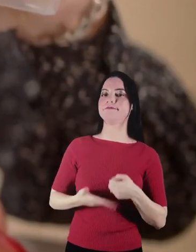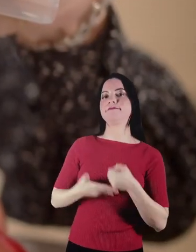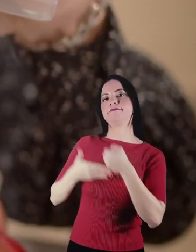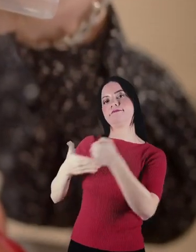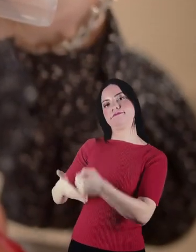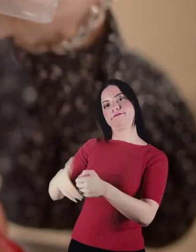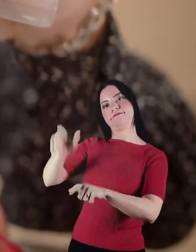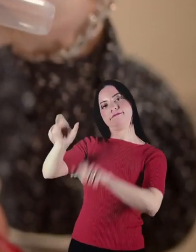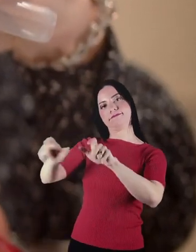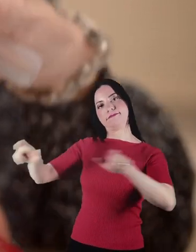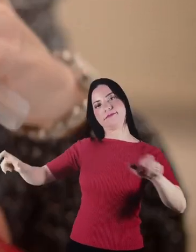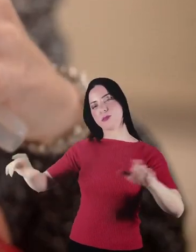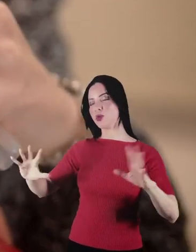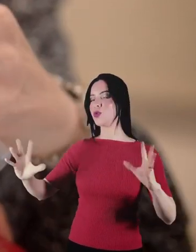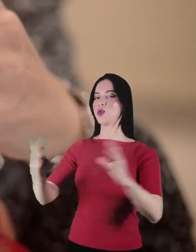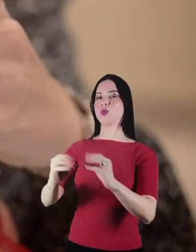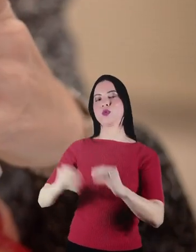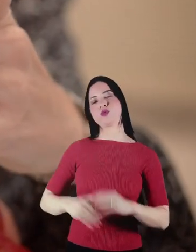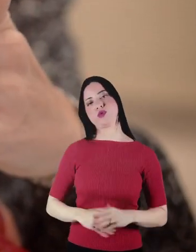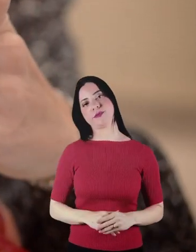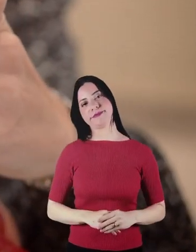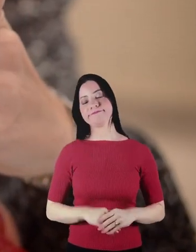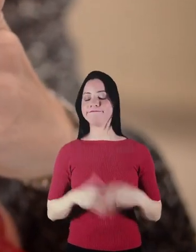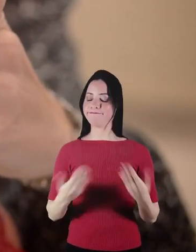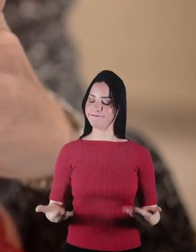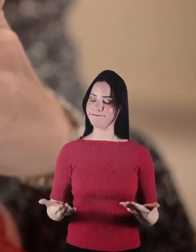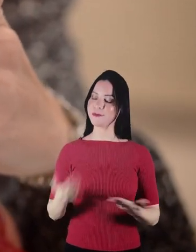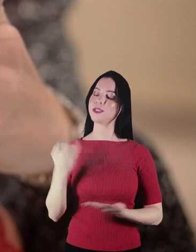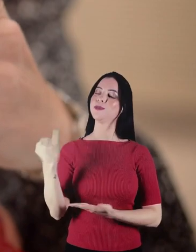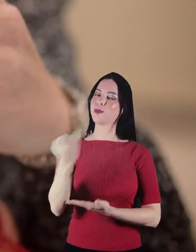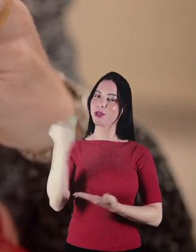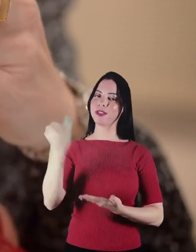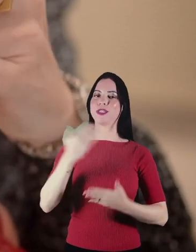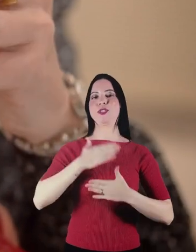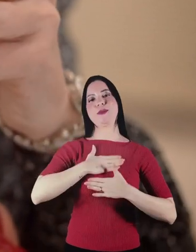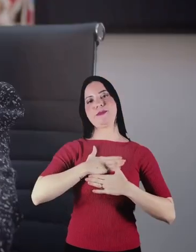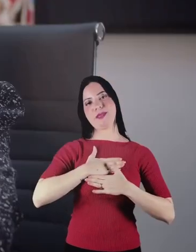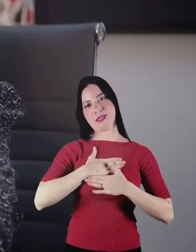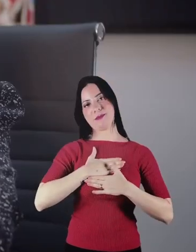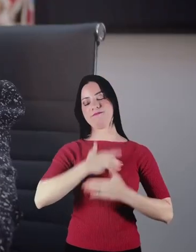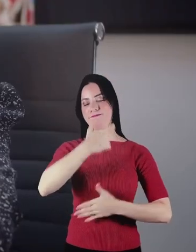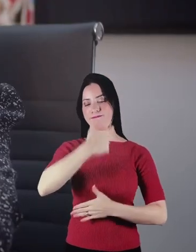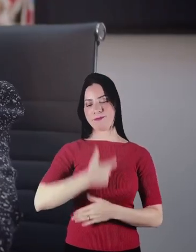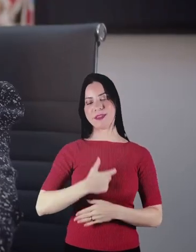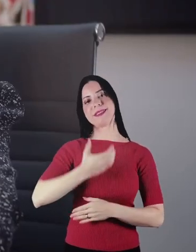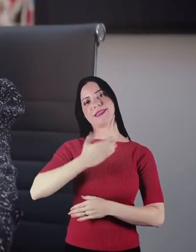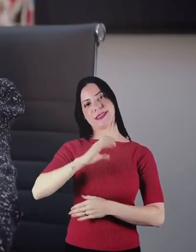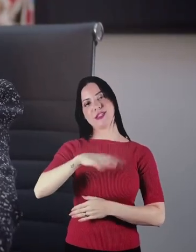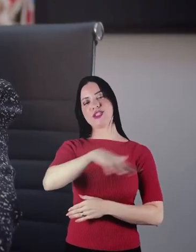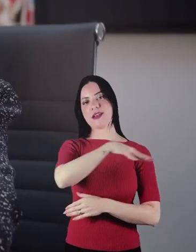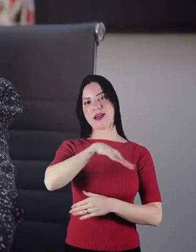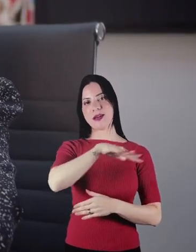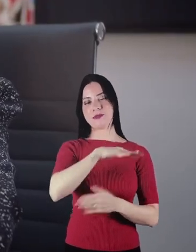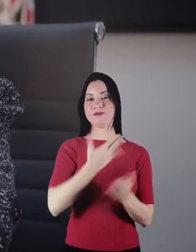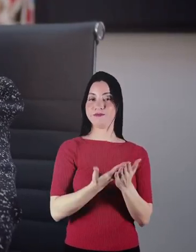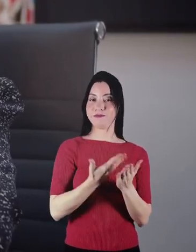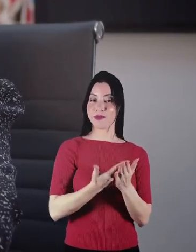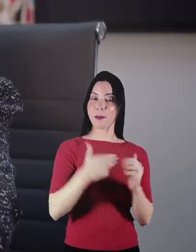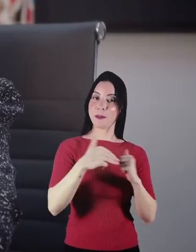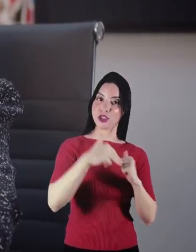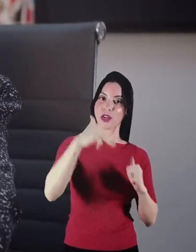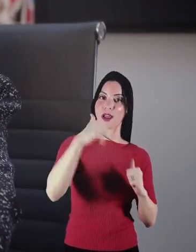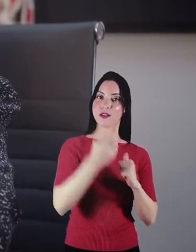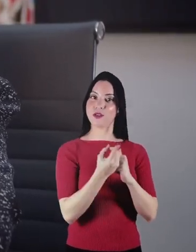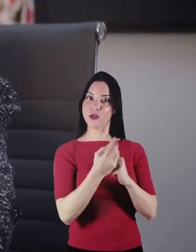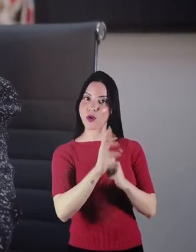como um todo. Isso era muito importante para mim enquanto cientista, né? Fiz mestrado e doutorado em biologia celular